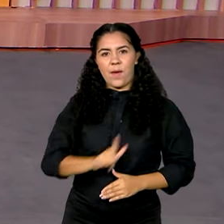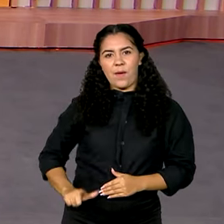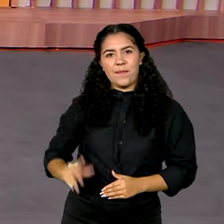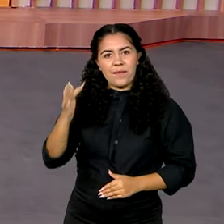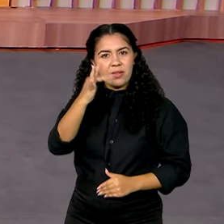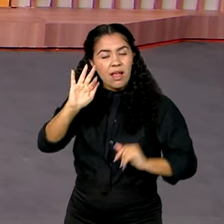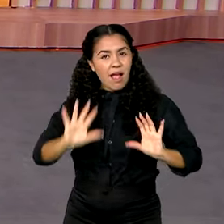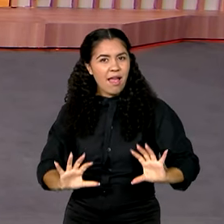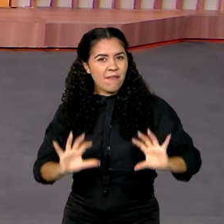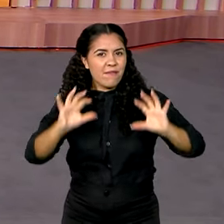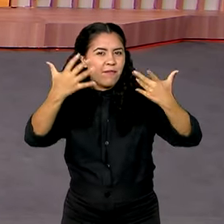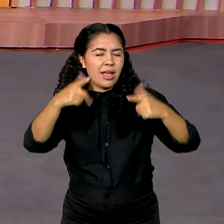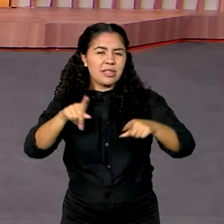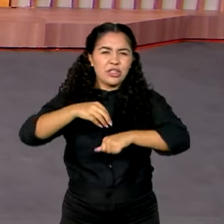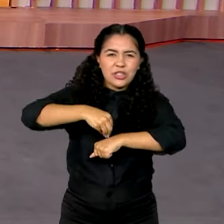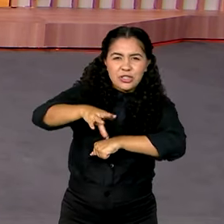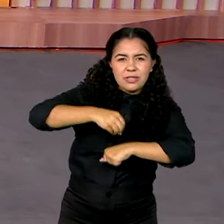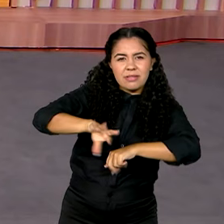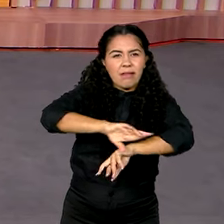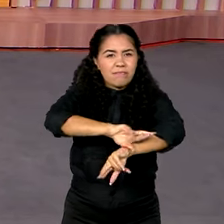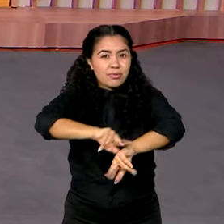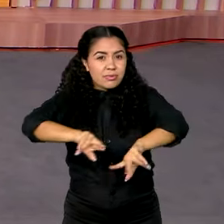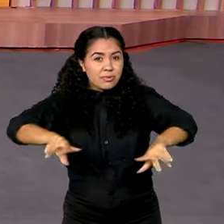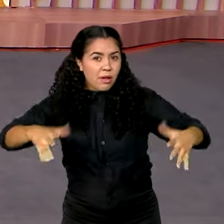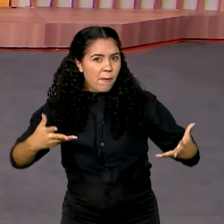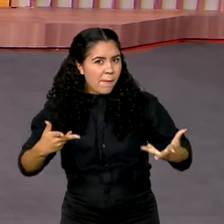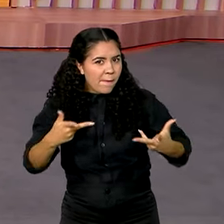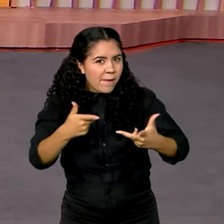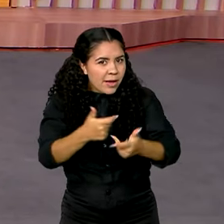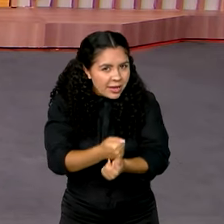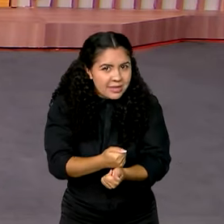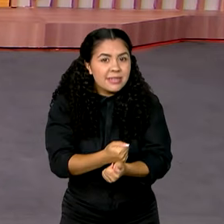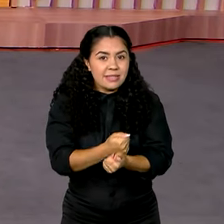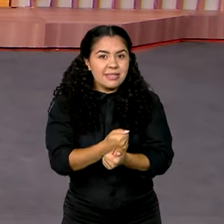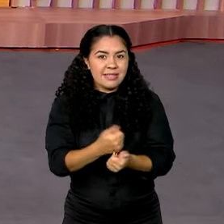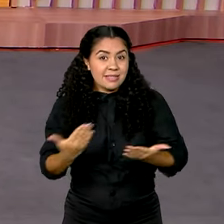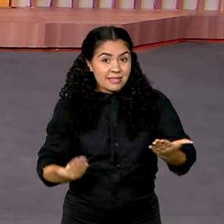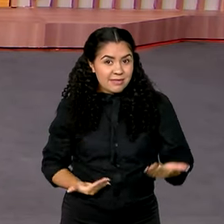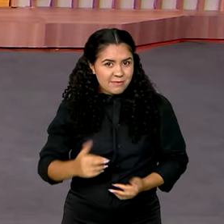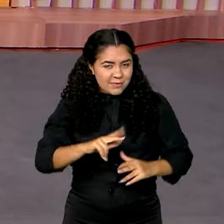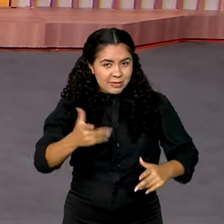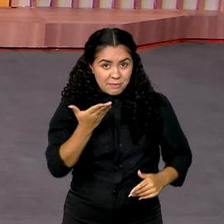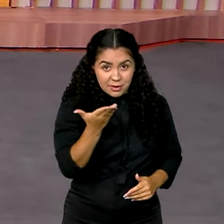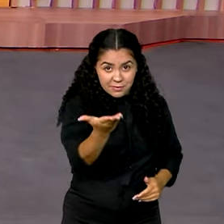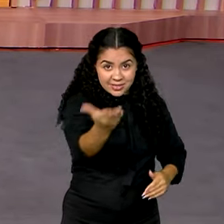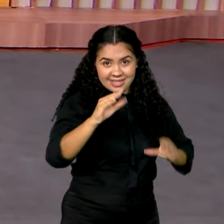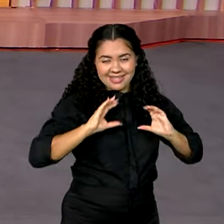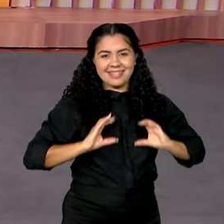eventos ao vivo, informação confiável e de qualidade, prestação de serviços